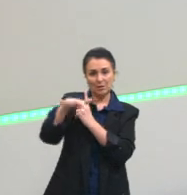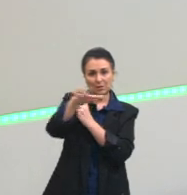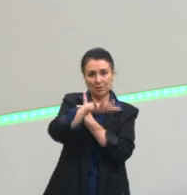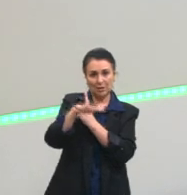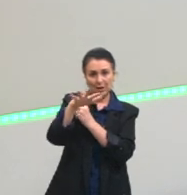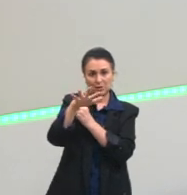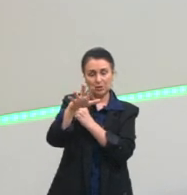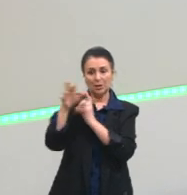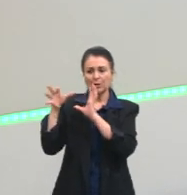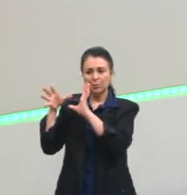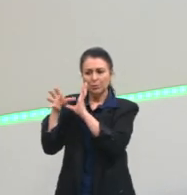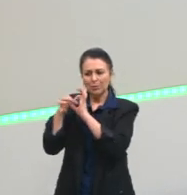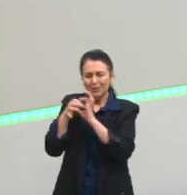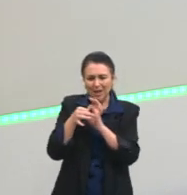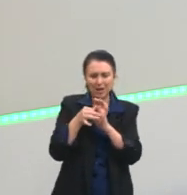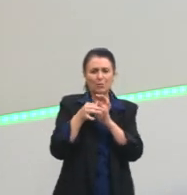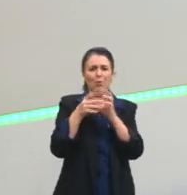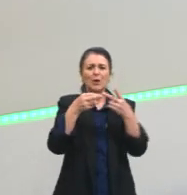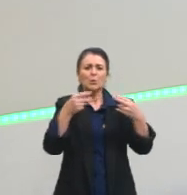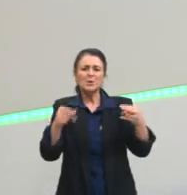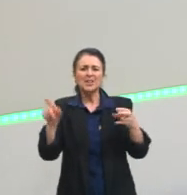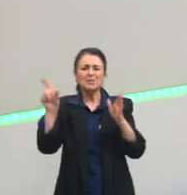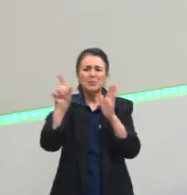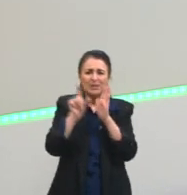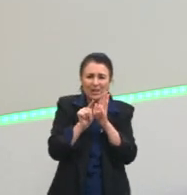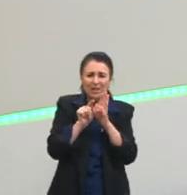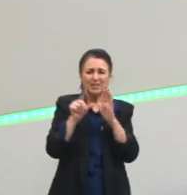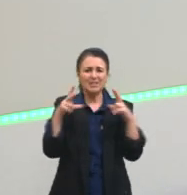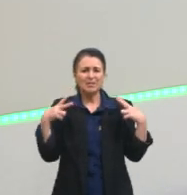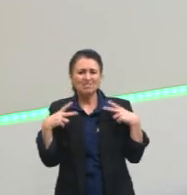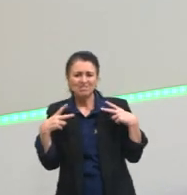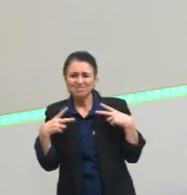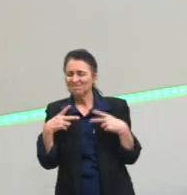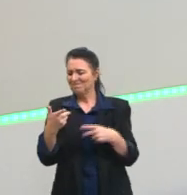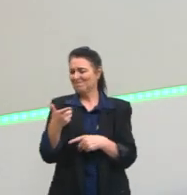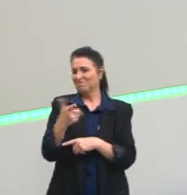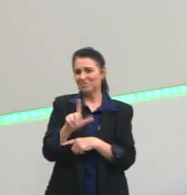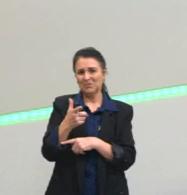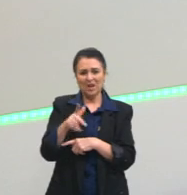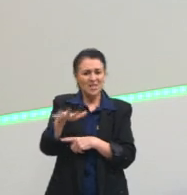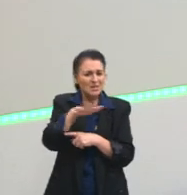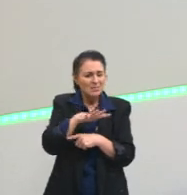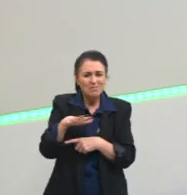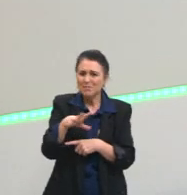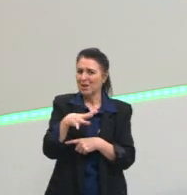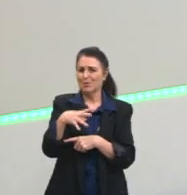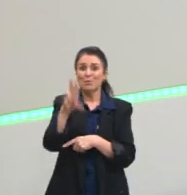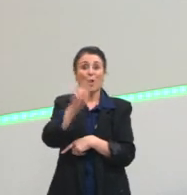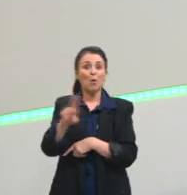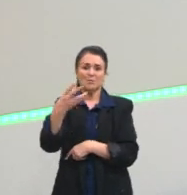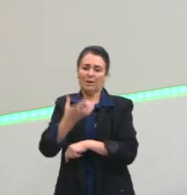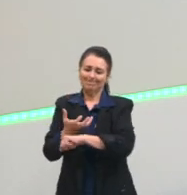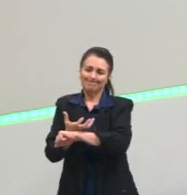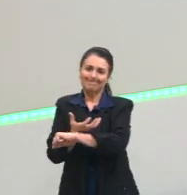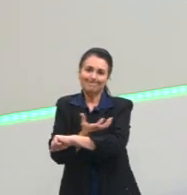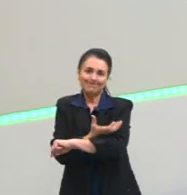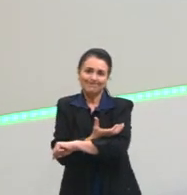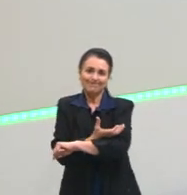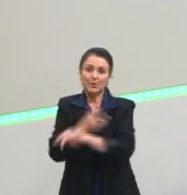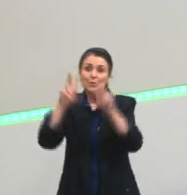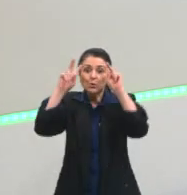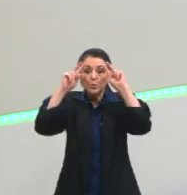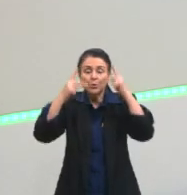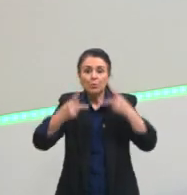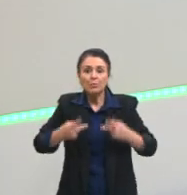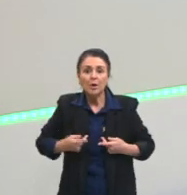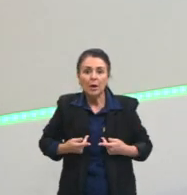contexto aqui né as particularidades não vão correr não tem espaço para emoção o ser humano por gente vai